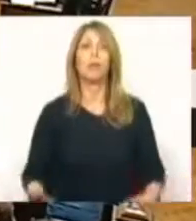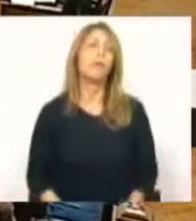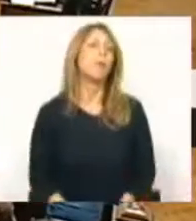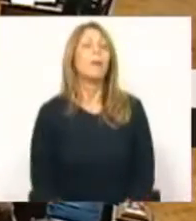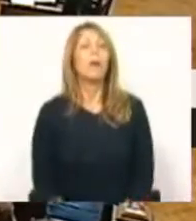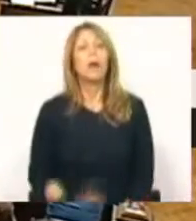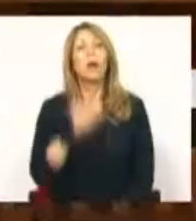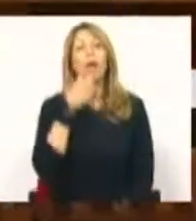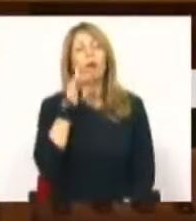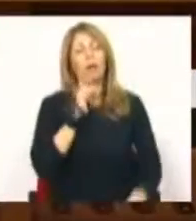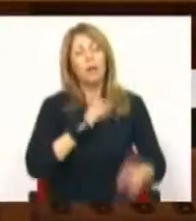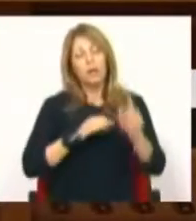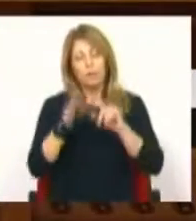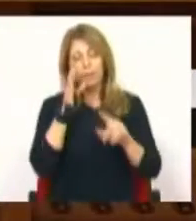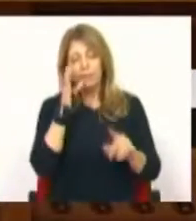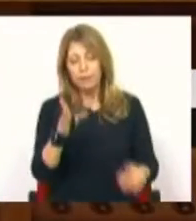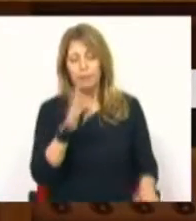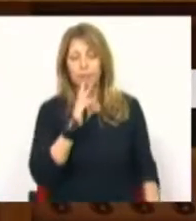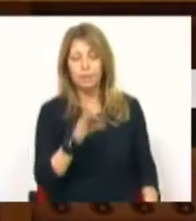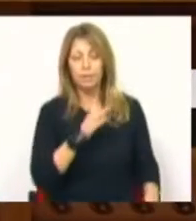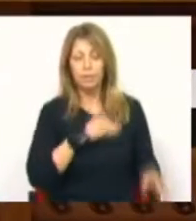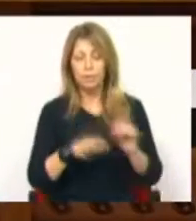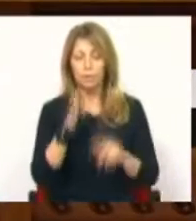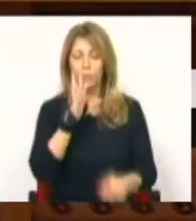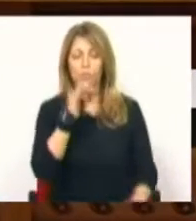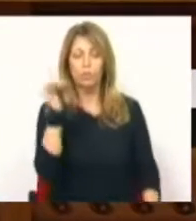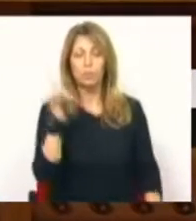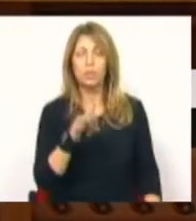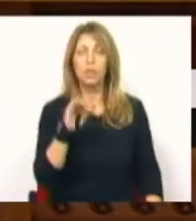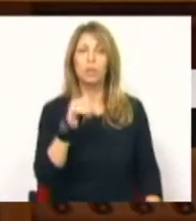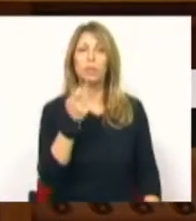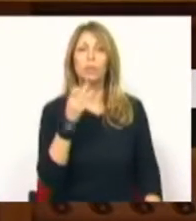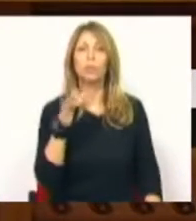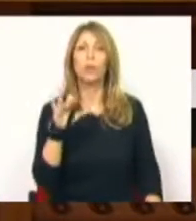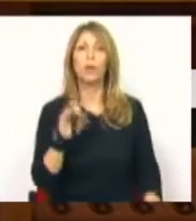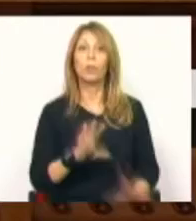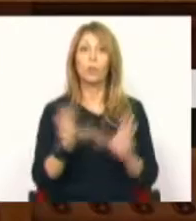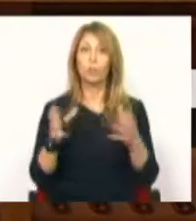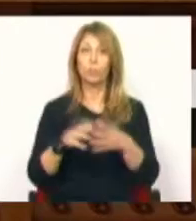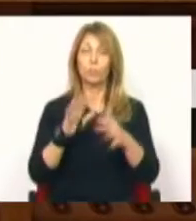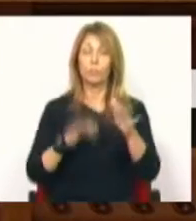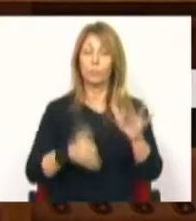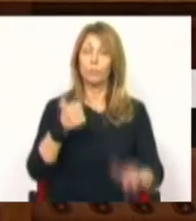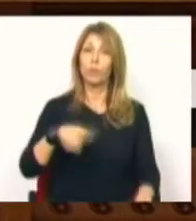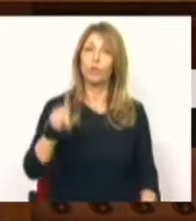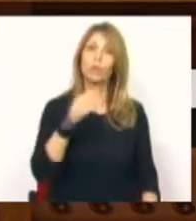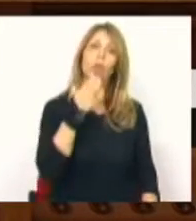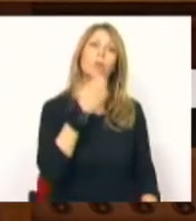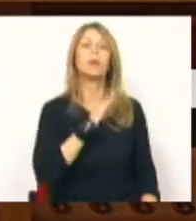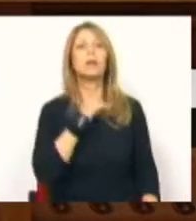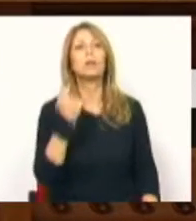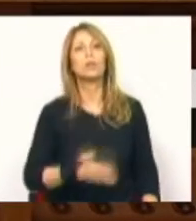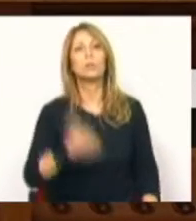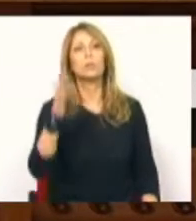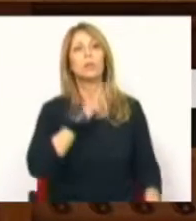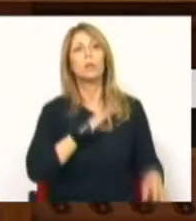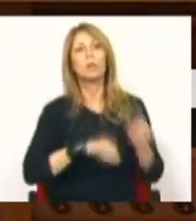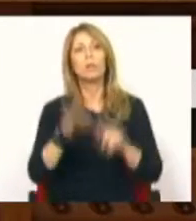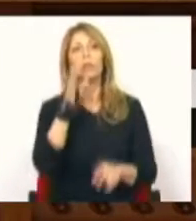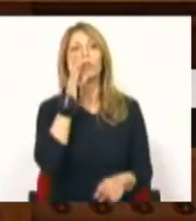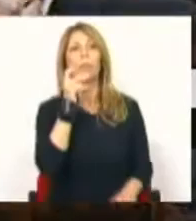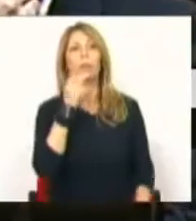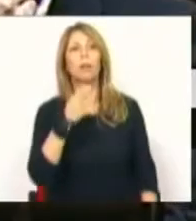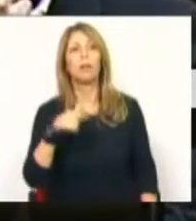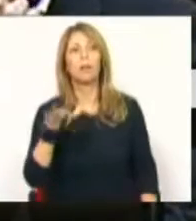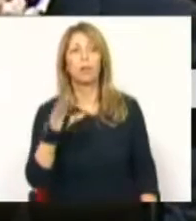para responder palavra assim carro chefe foi documentar lopes que está obrigado senhor presidente o deputado antónio carlos